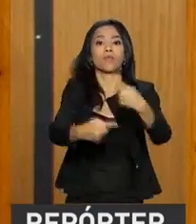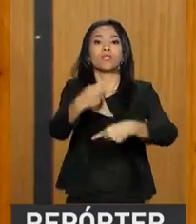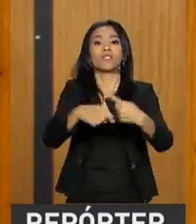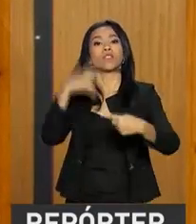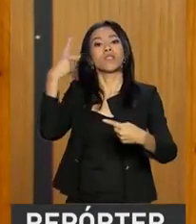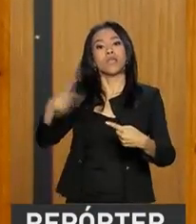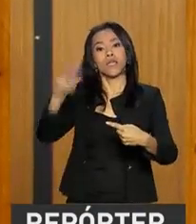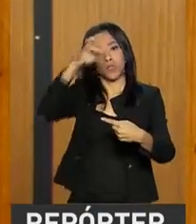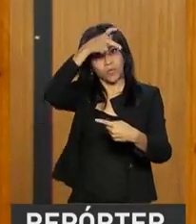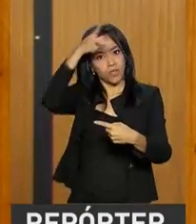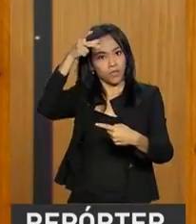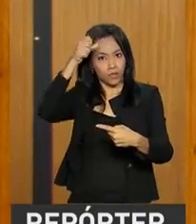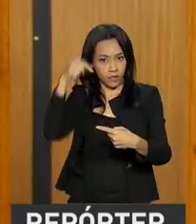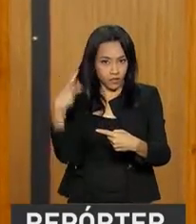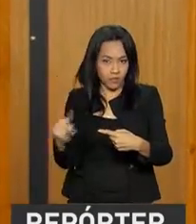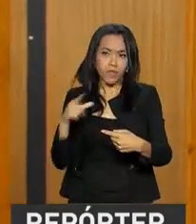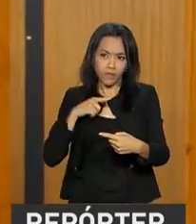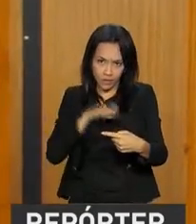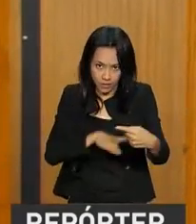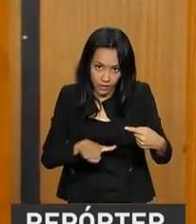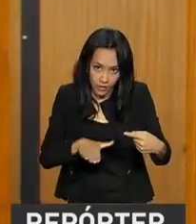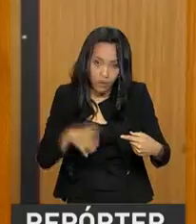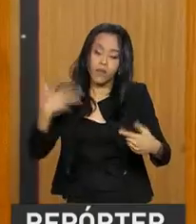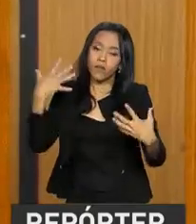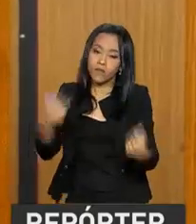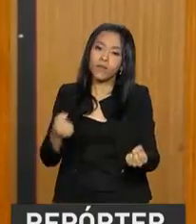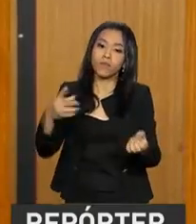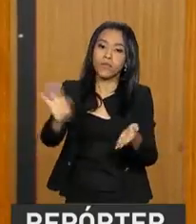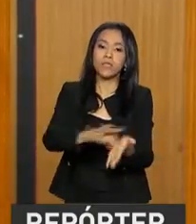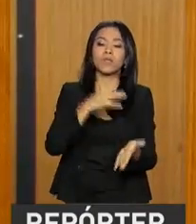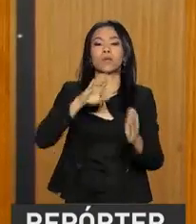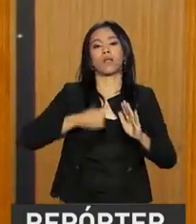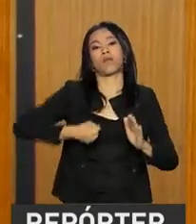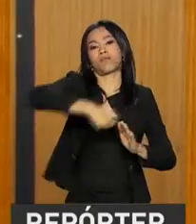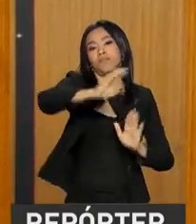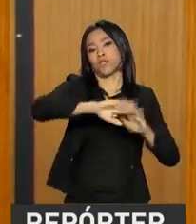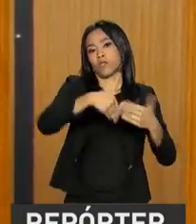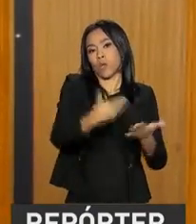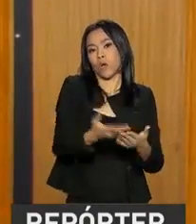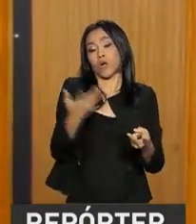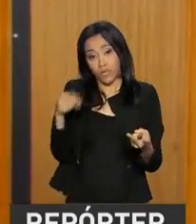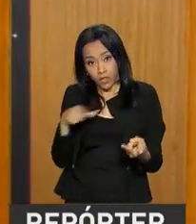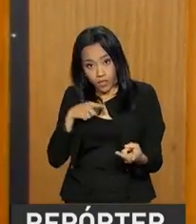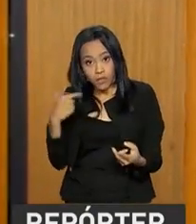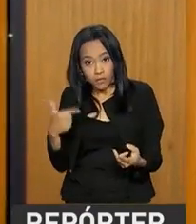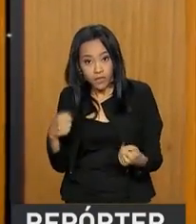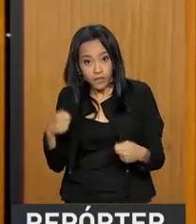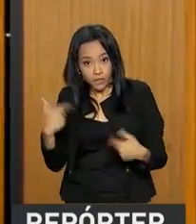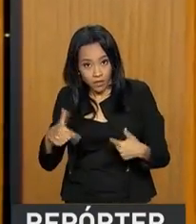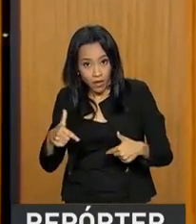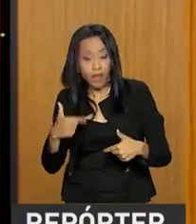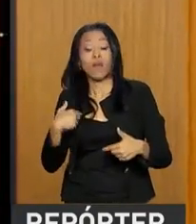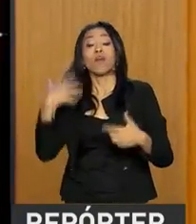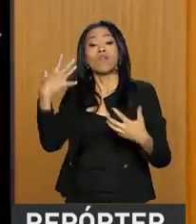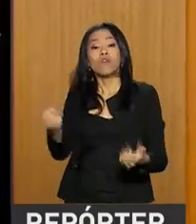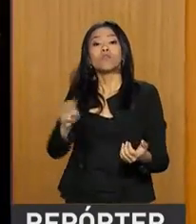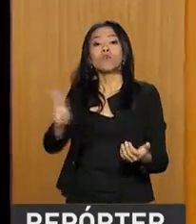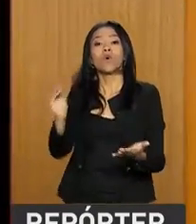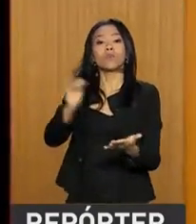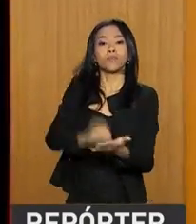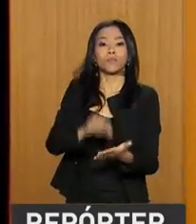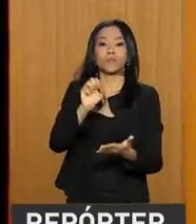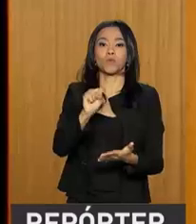municipal. Tem criança? Vamos matricular na escola. Precisa de emprego? Vamos registrar na Regicine. E aí começa